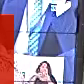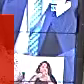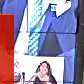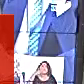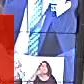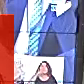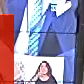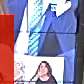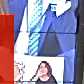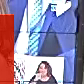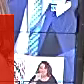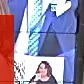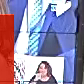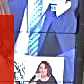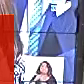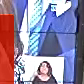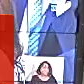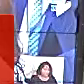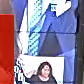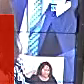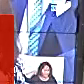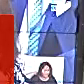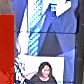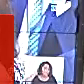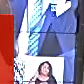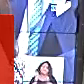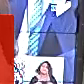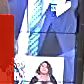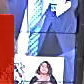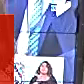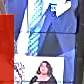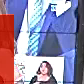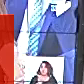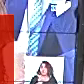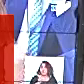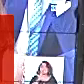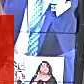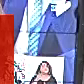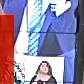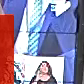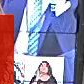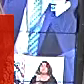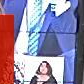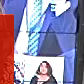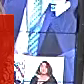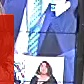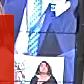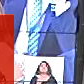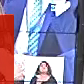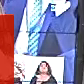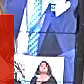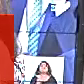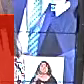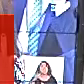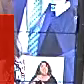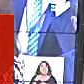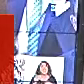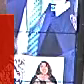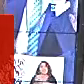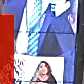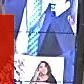Sul, o acesso à gratuidade é feito com um documento emitido por